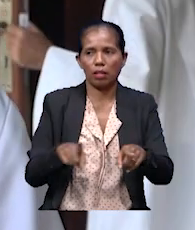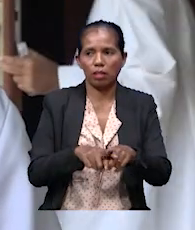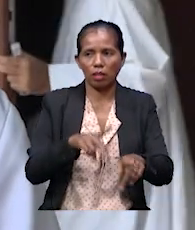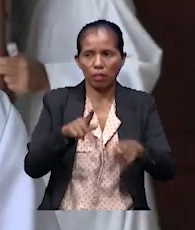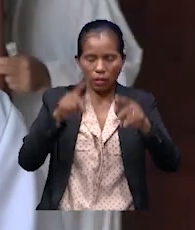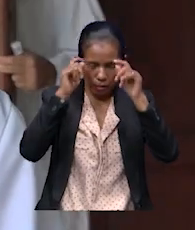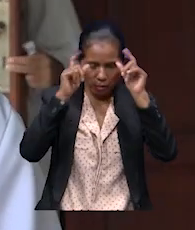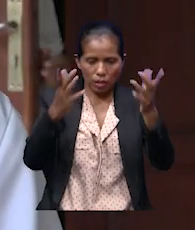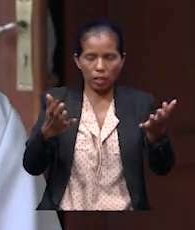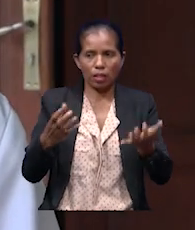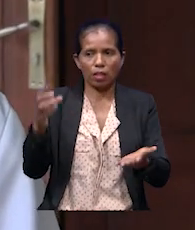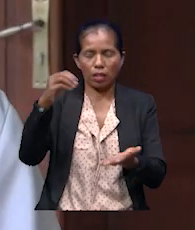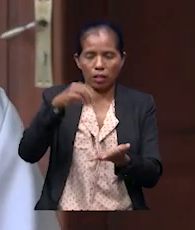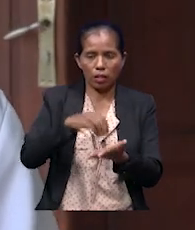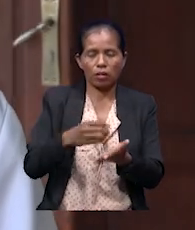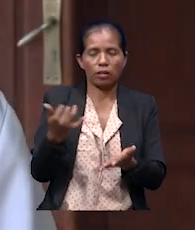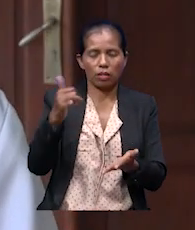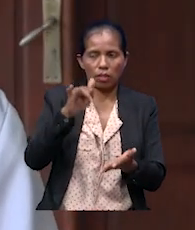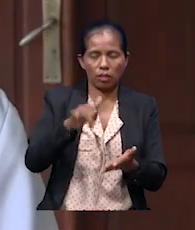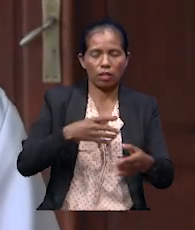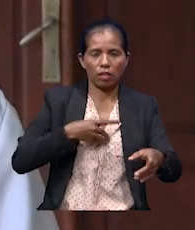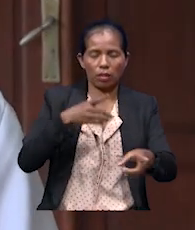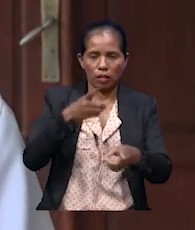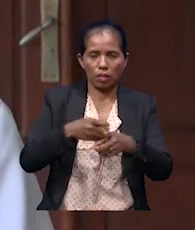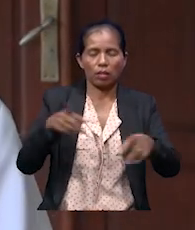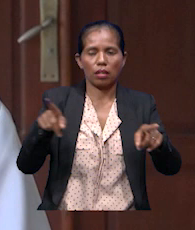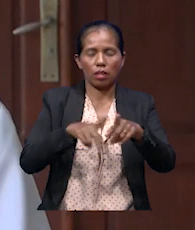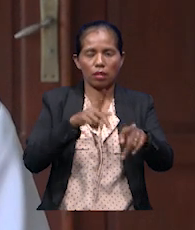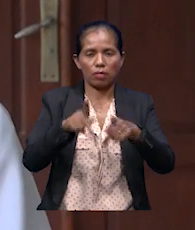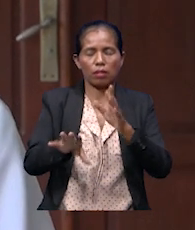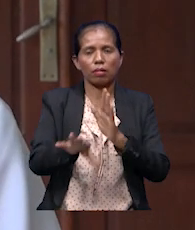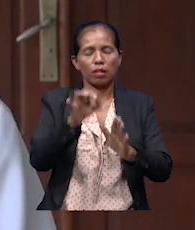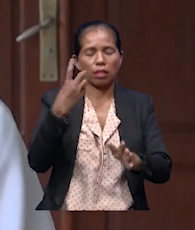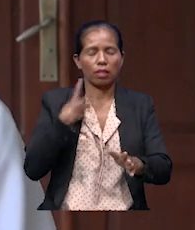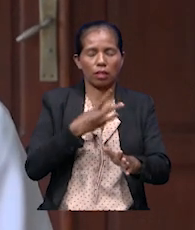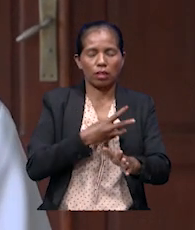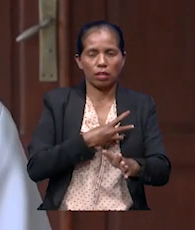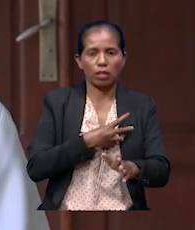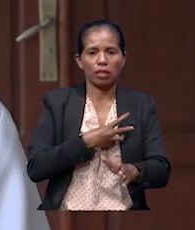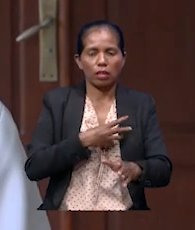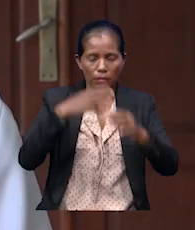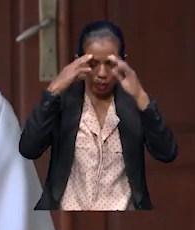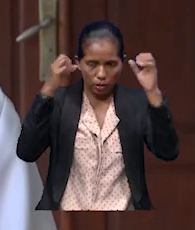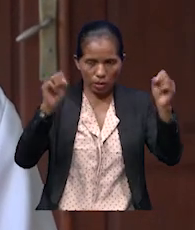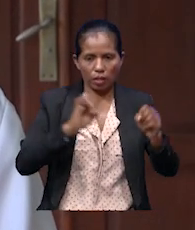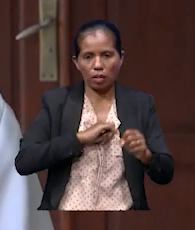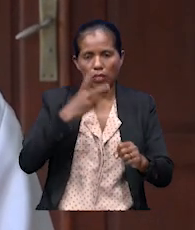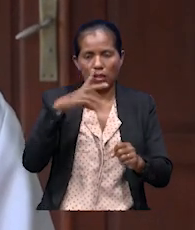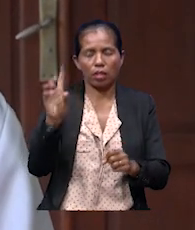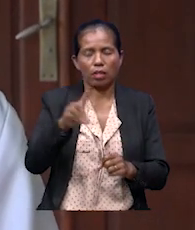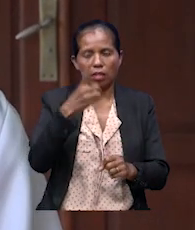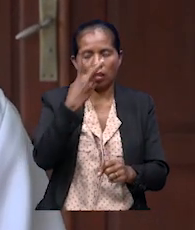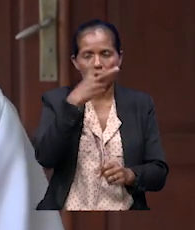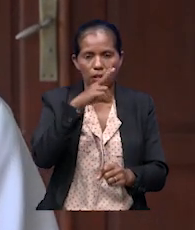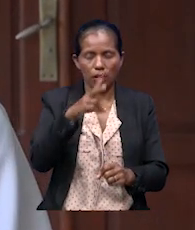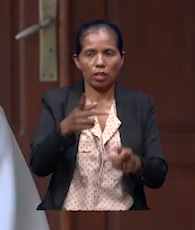timaroan hakara katu ezerse ninia direito nudar sidadau ho dihili ten nai ulu. Nai duni hare buat nemok ohing dader hau hare ia